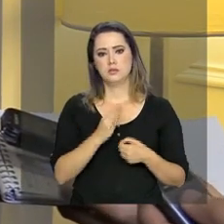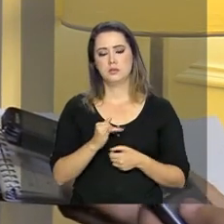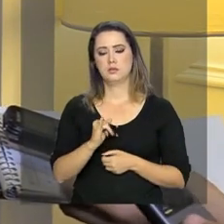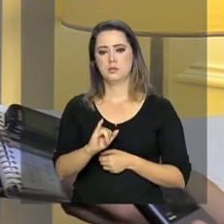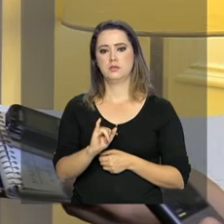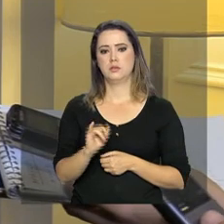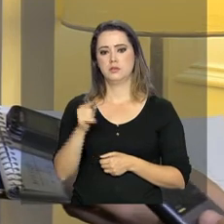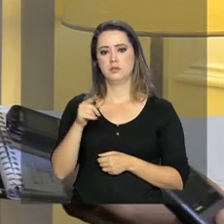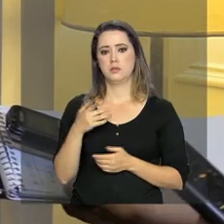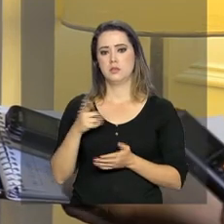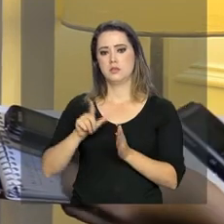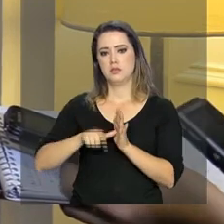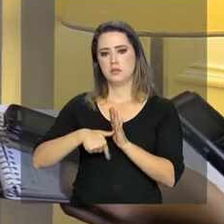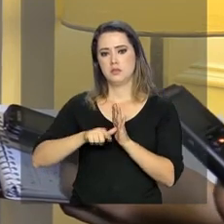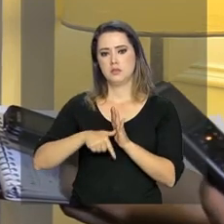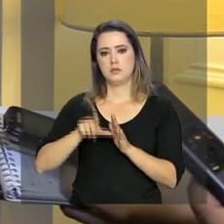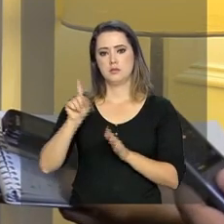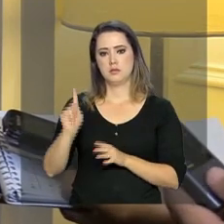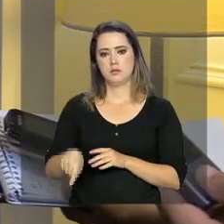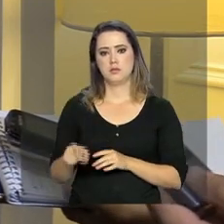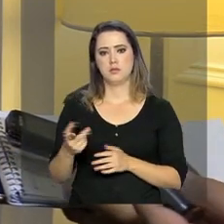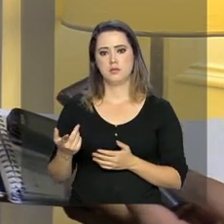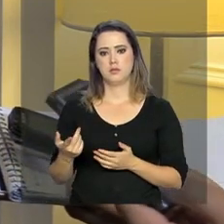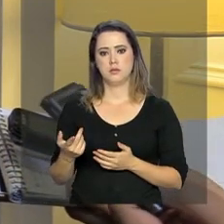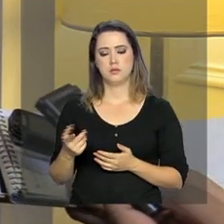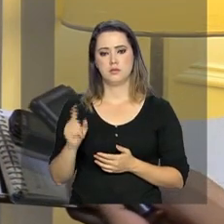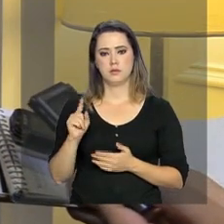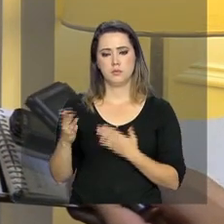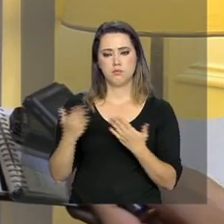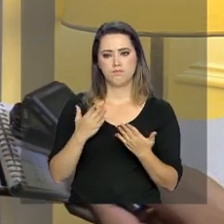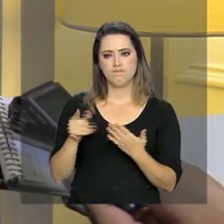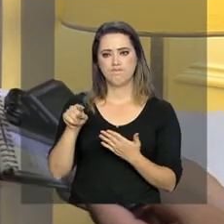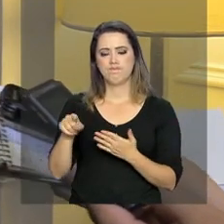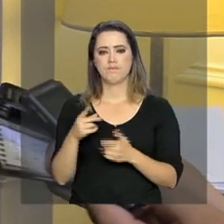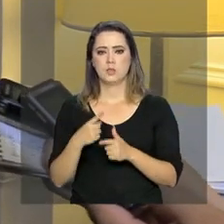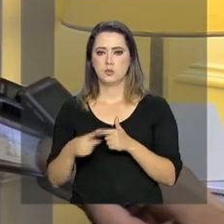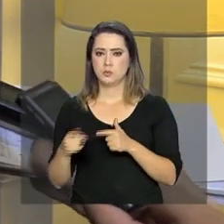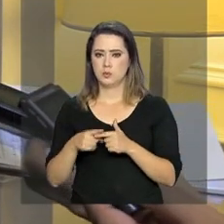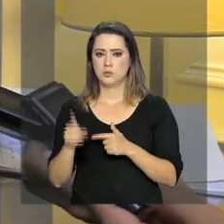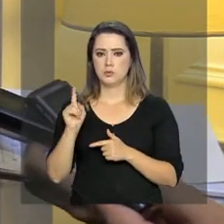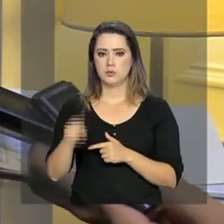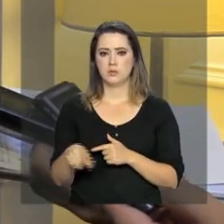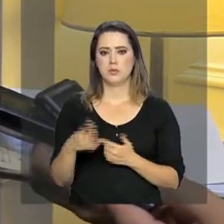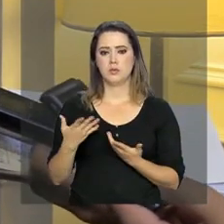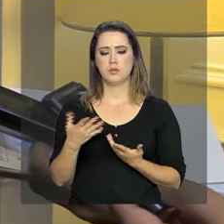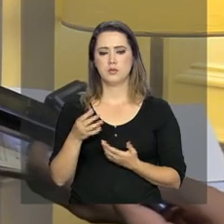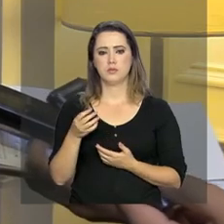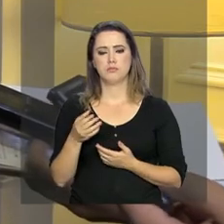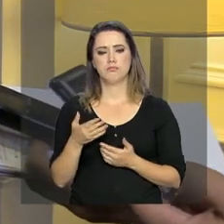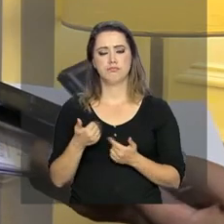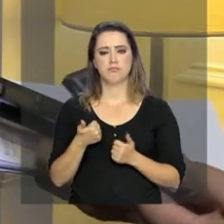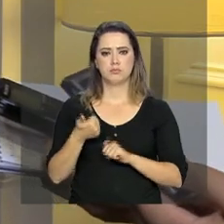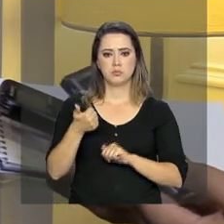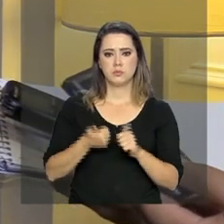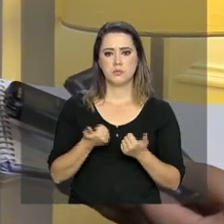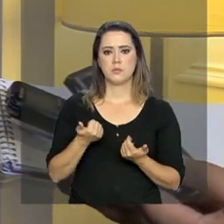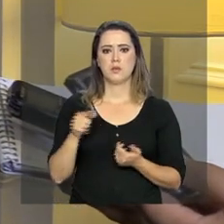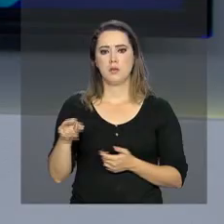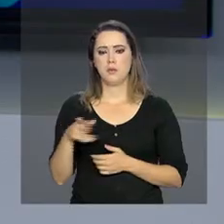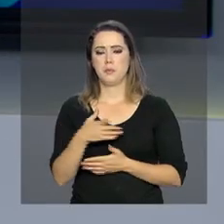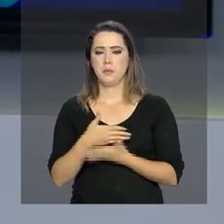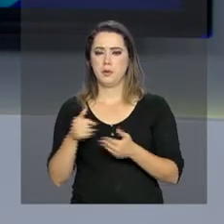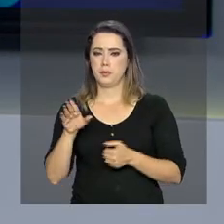um eventual atraso é em razão dessa consequência pode ser considerado ou não no melhor interesse da